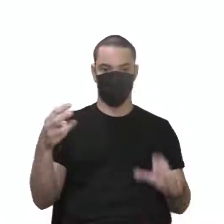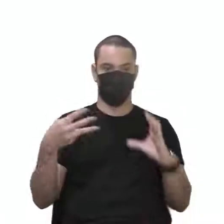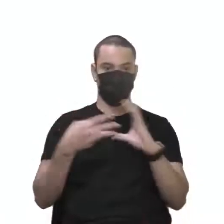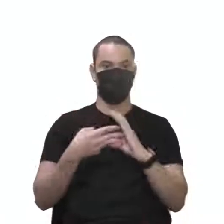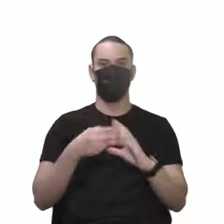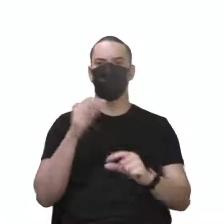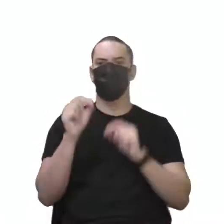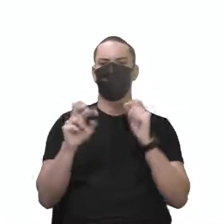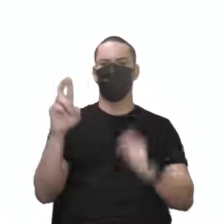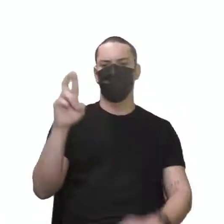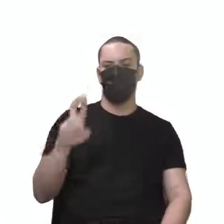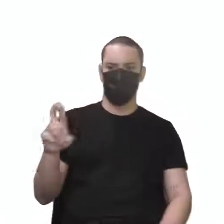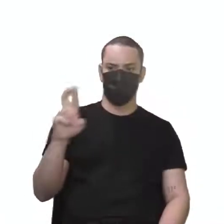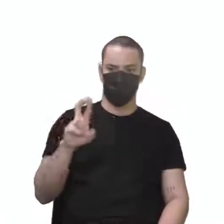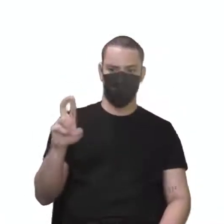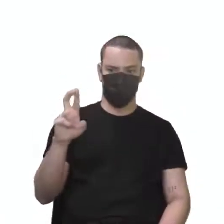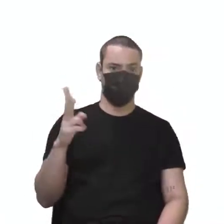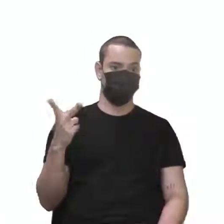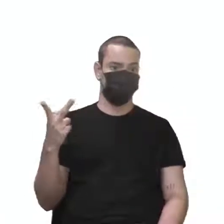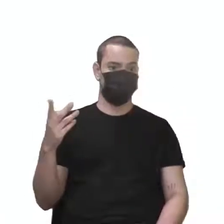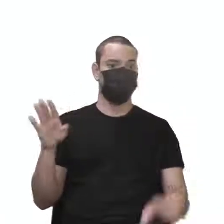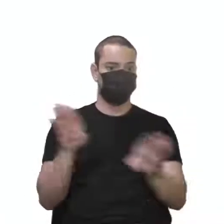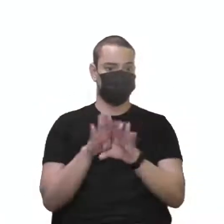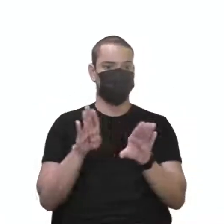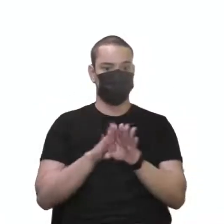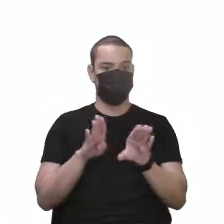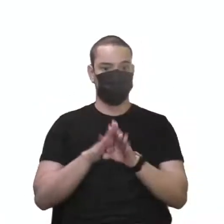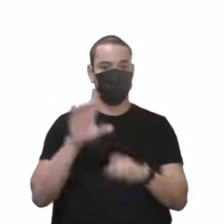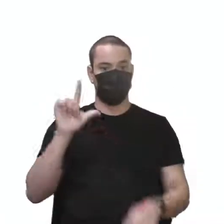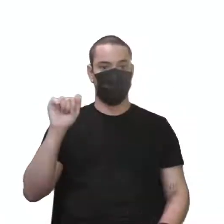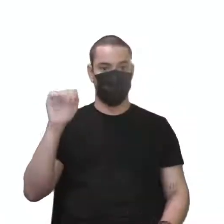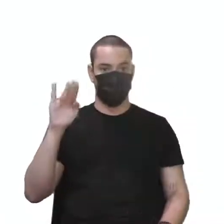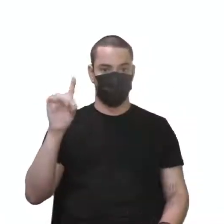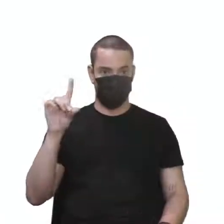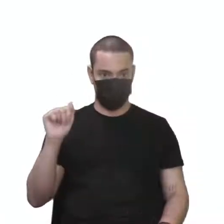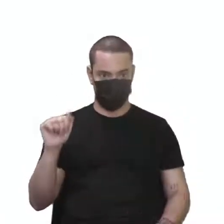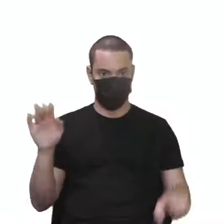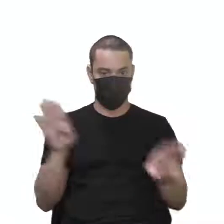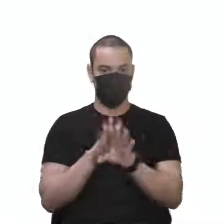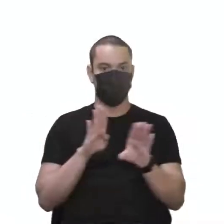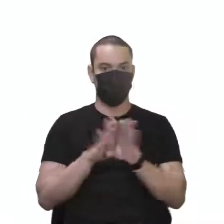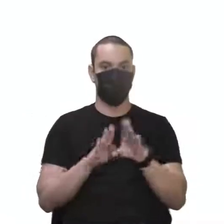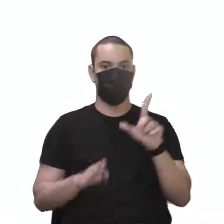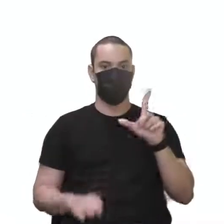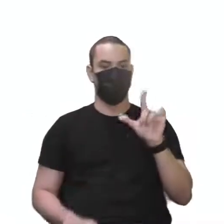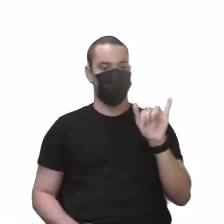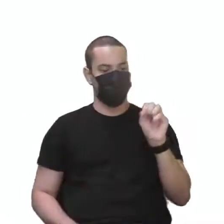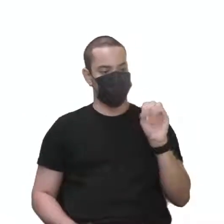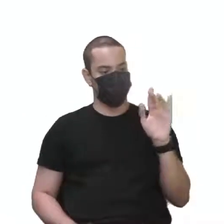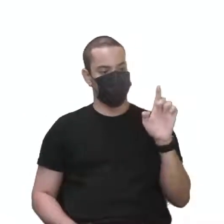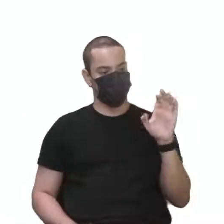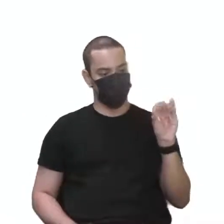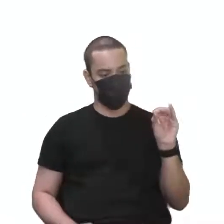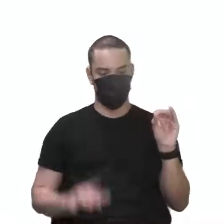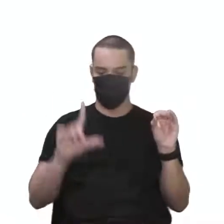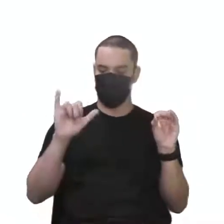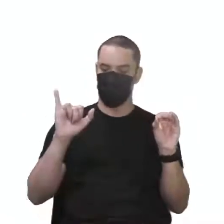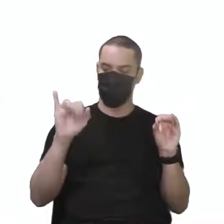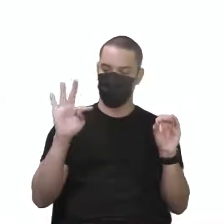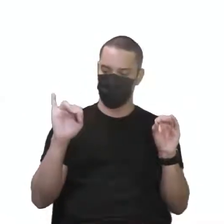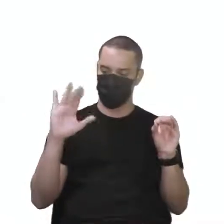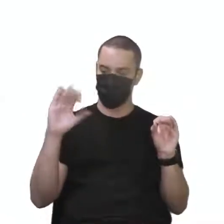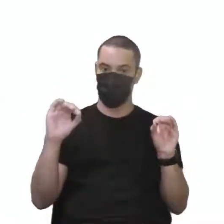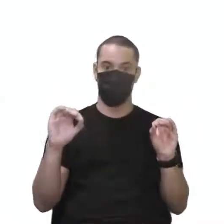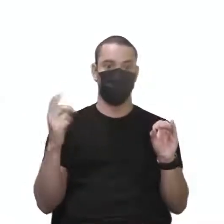aqui? Tanto no caso do lambda, tanto no ciclo lisogênico quanto no ciclo